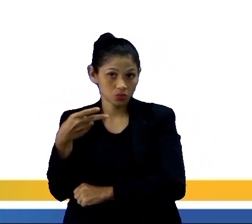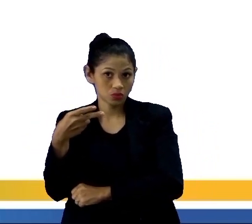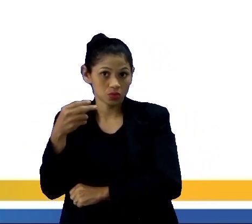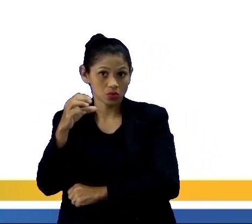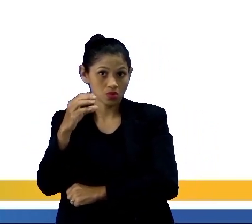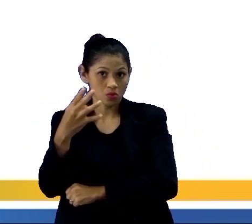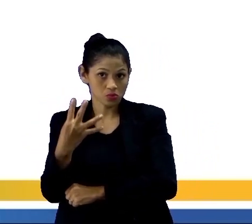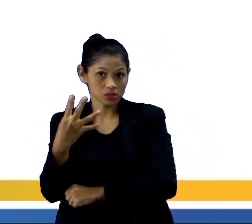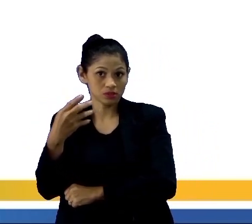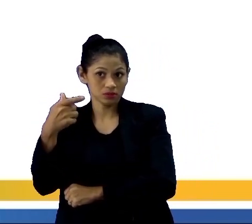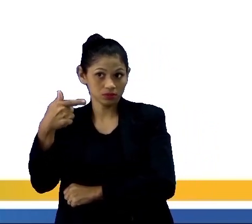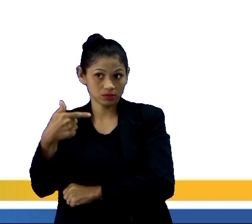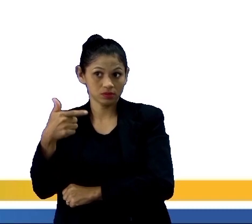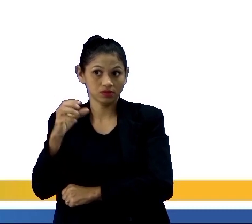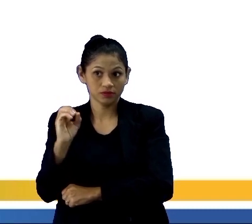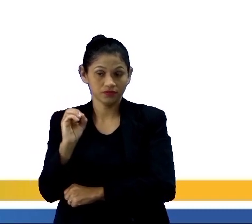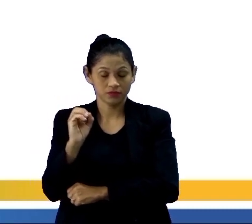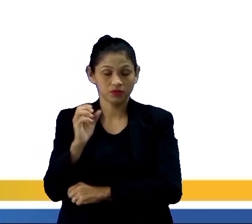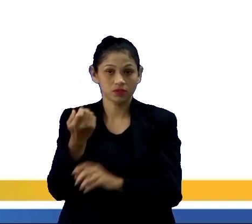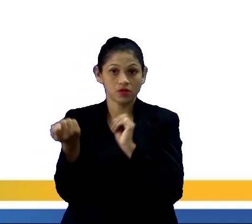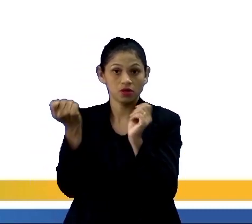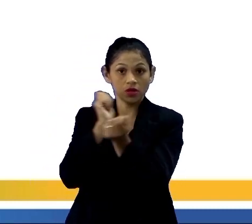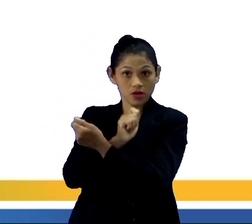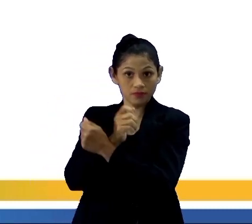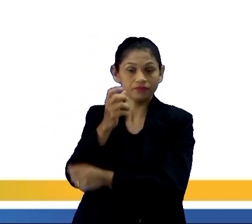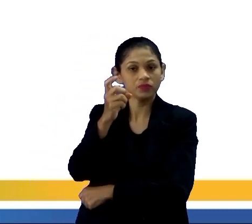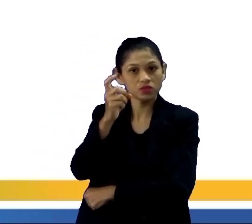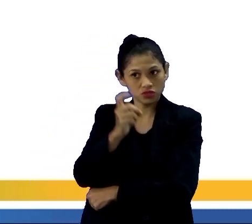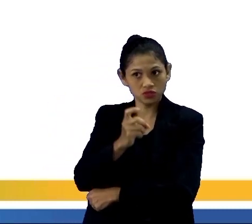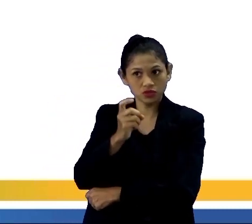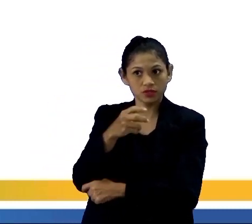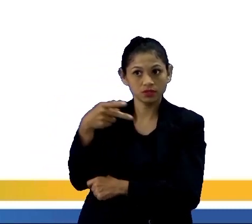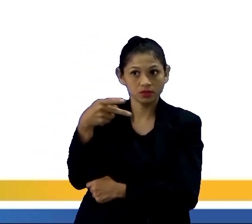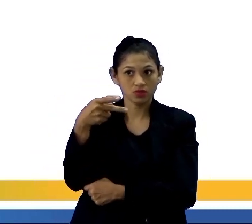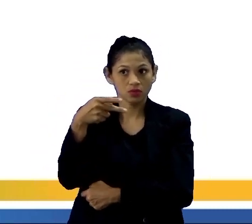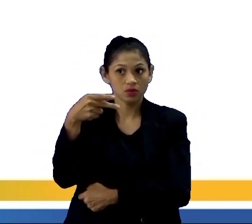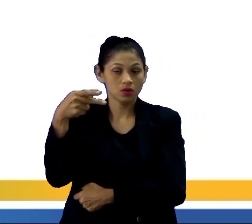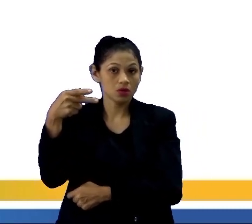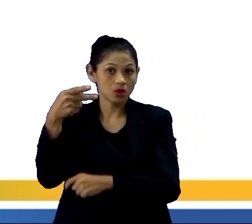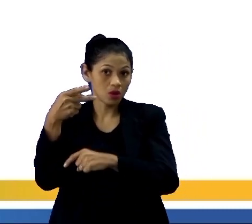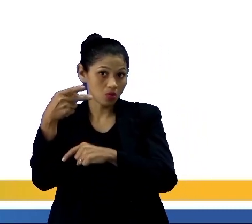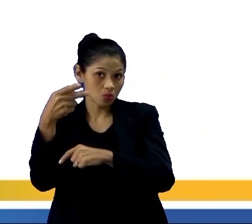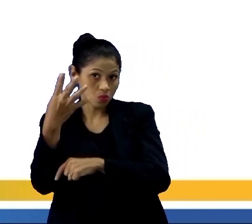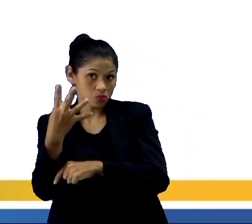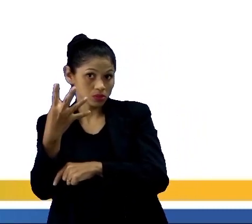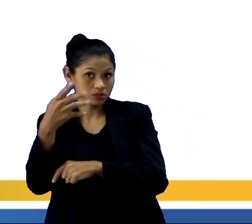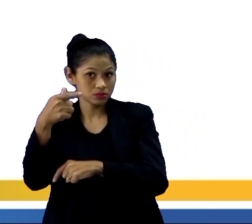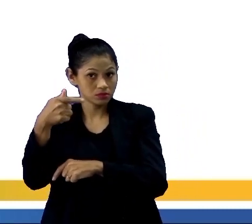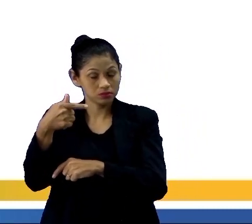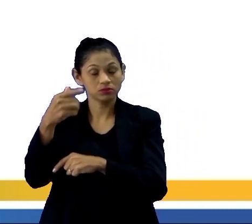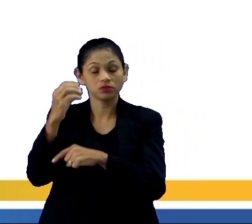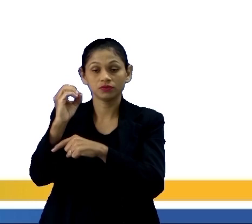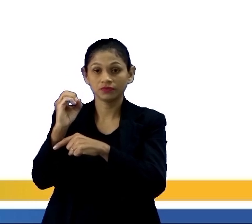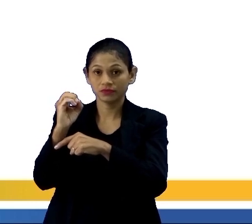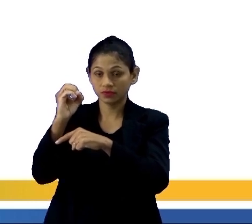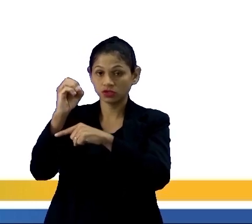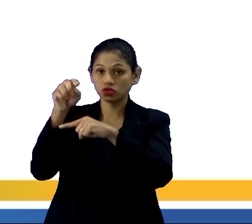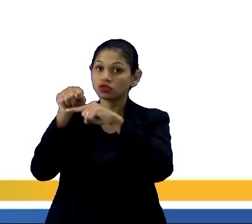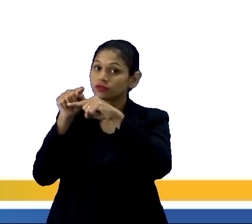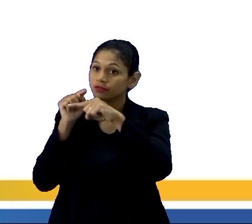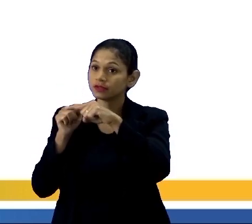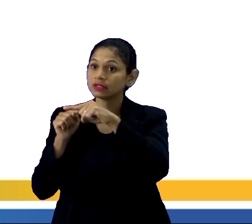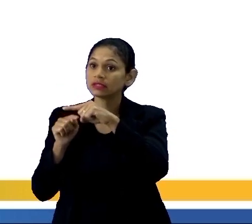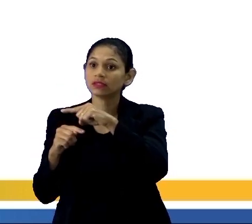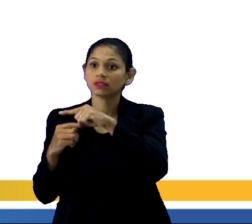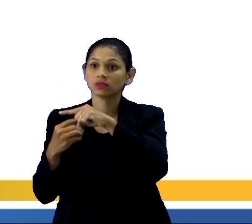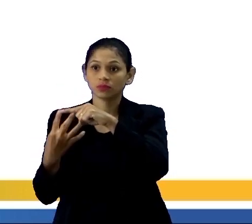420. Aqui nós vamos isolar o x. X igual a 420 dividido para 3, x igual a